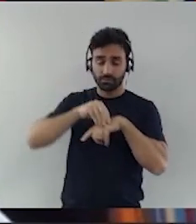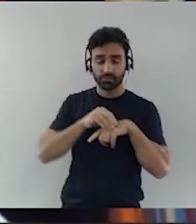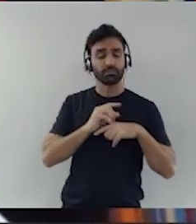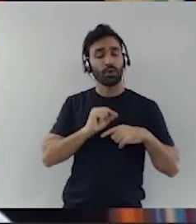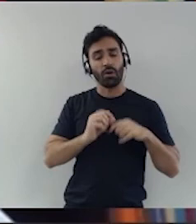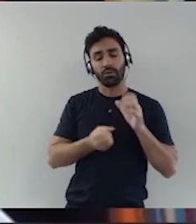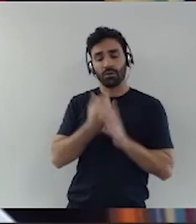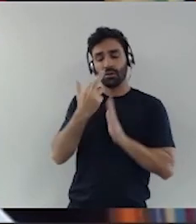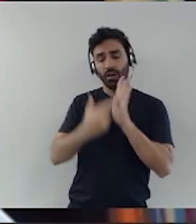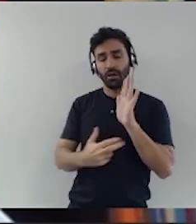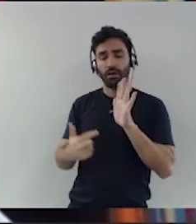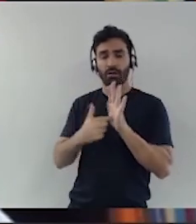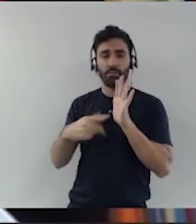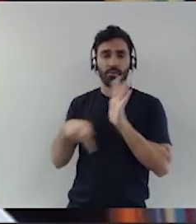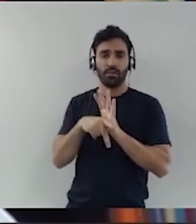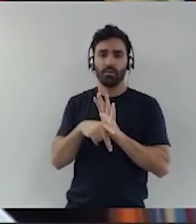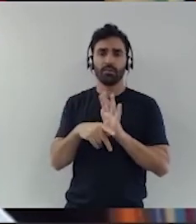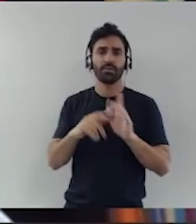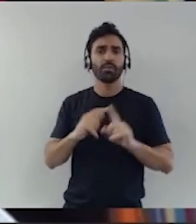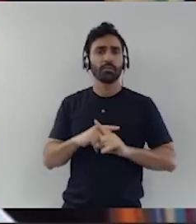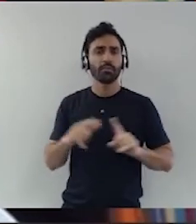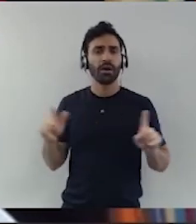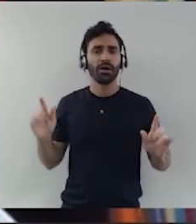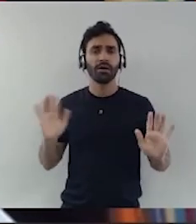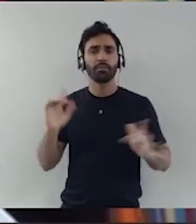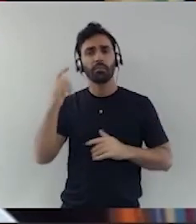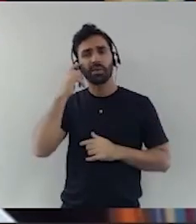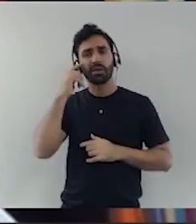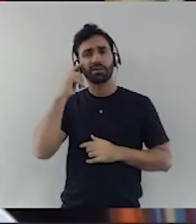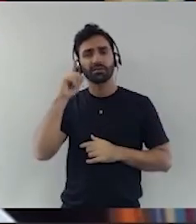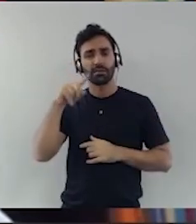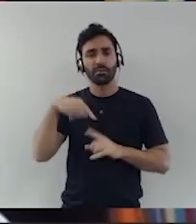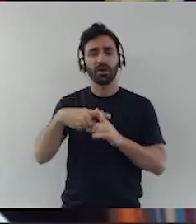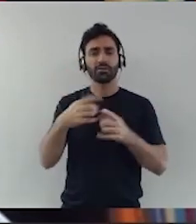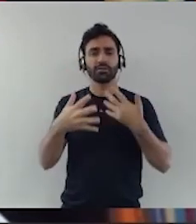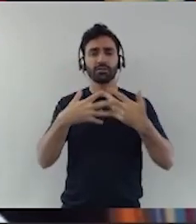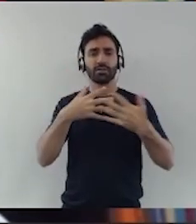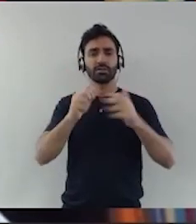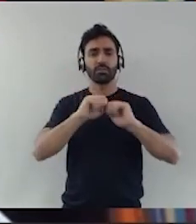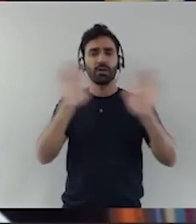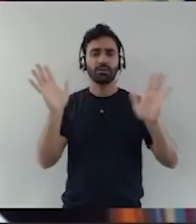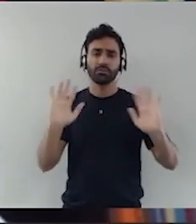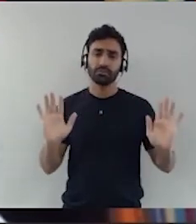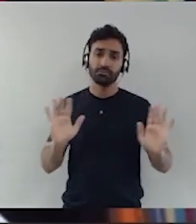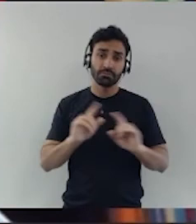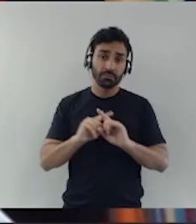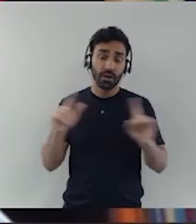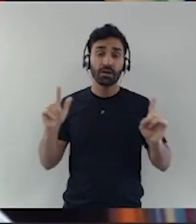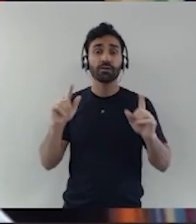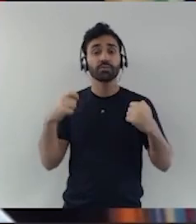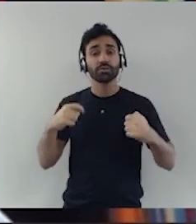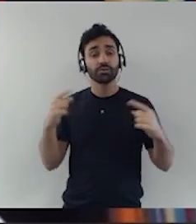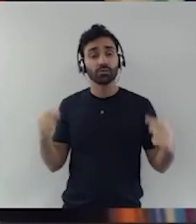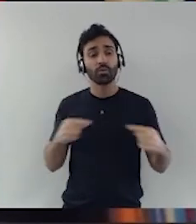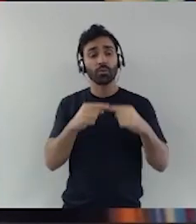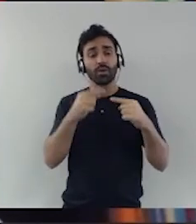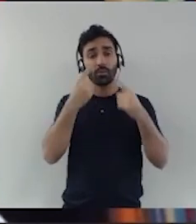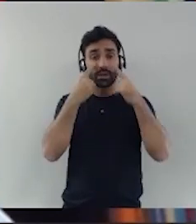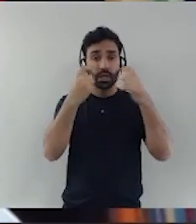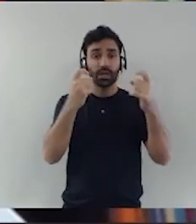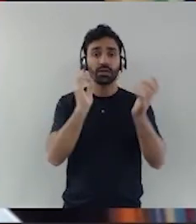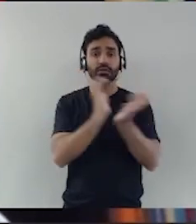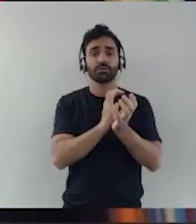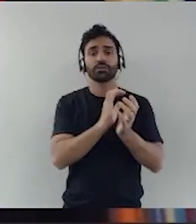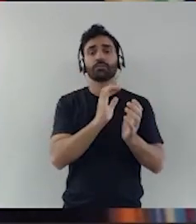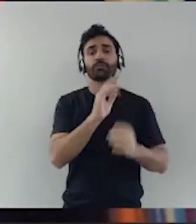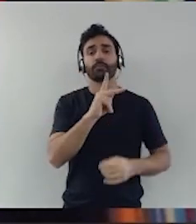mais permeável à corrupção, muito pelo contrário, que será mais adequado para o atingimento do interesse público. Eu penso que a Ordem